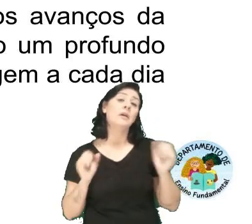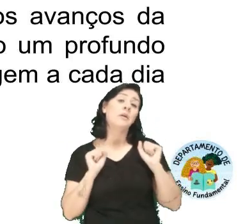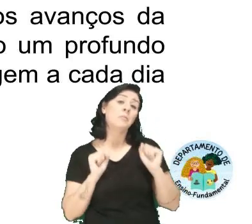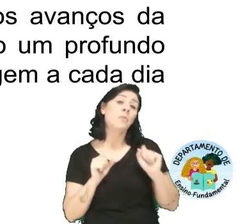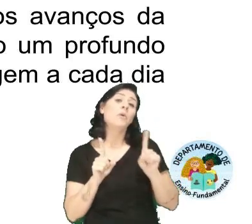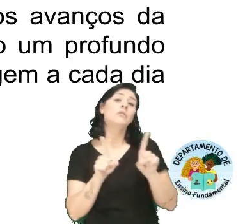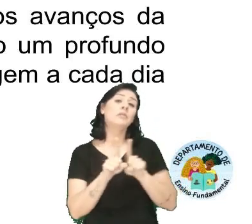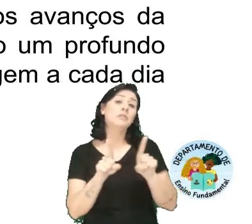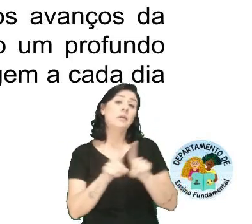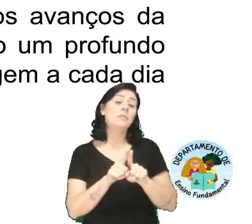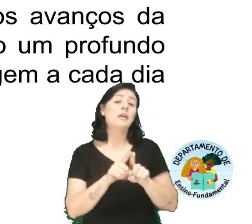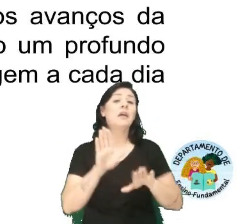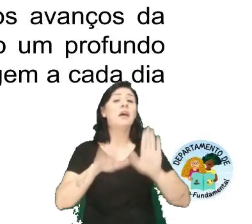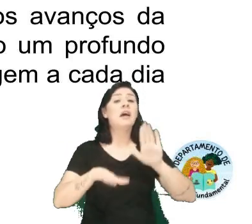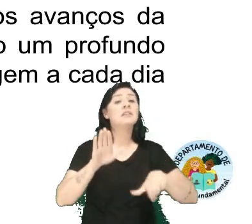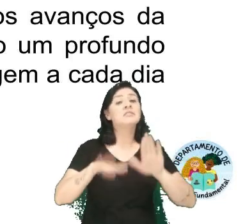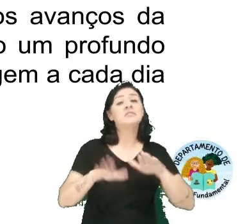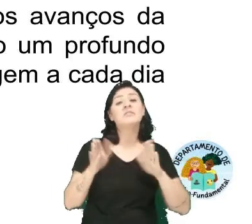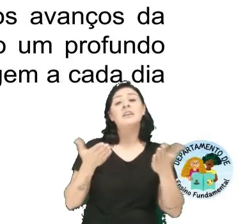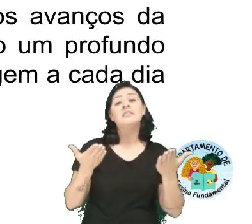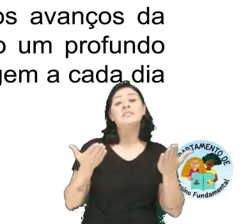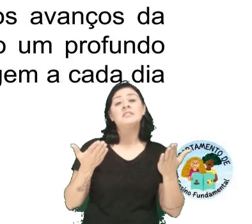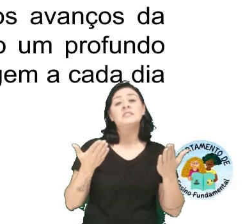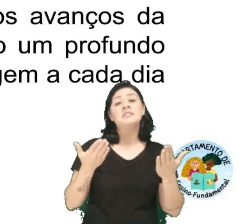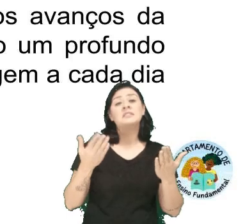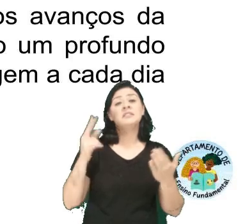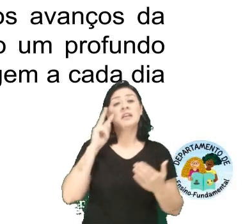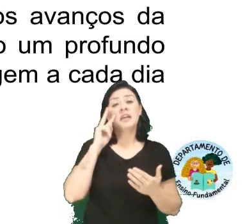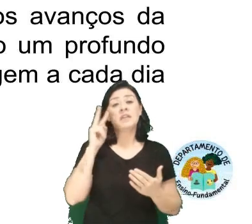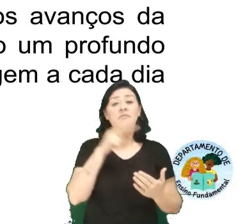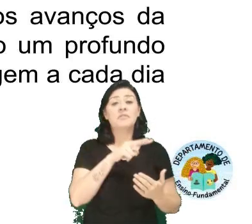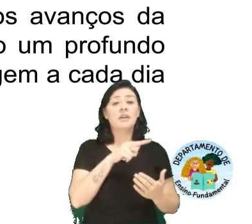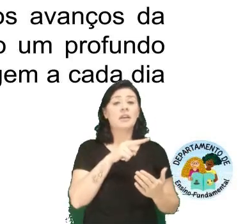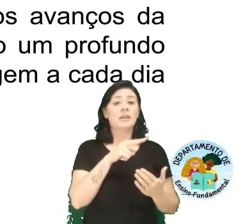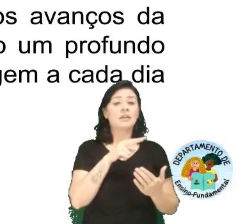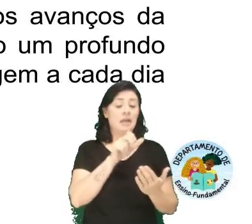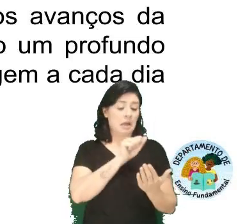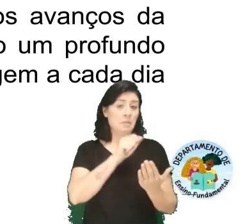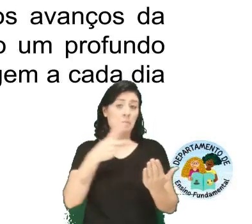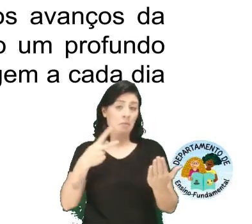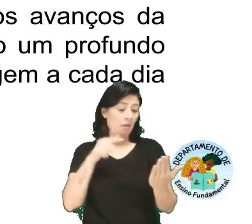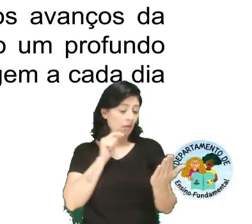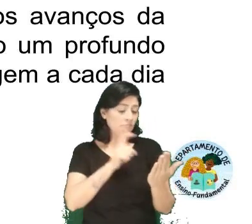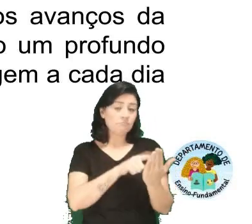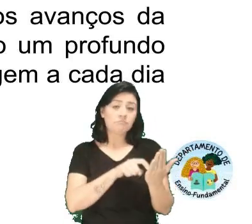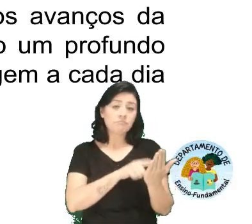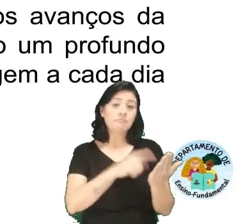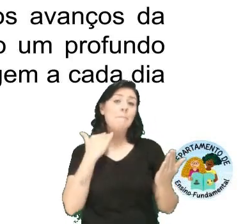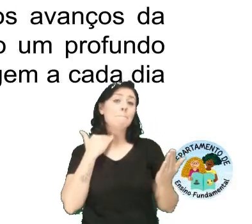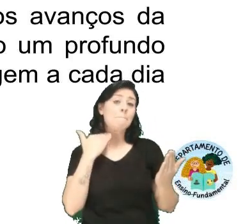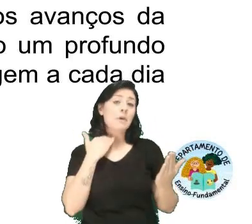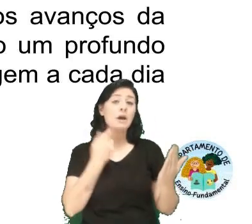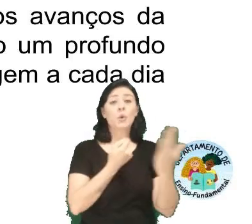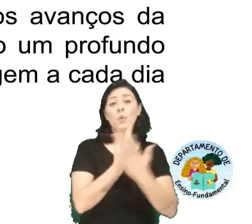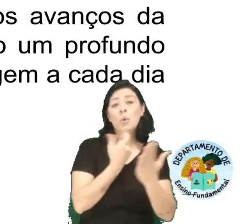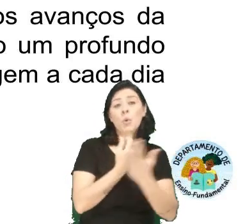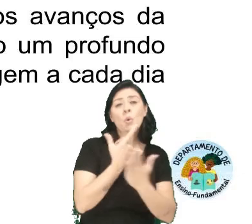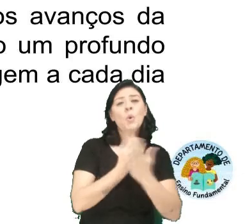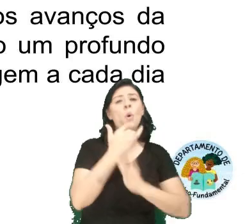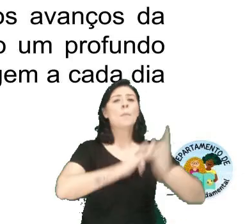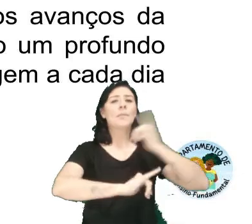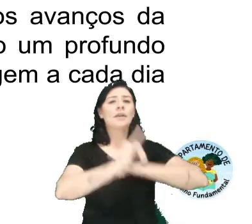ele acompanha a sua família em algum banco, em compras diariamente, a família